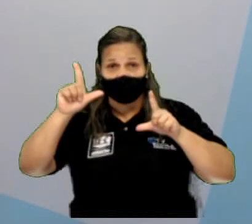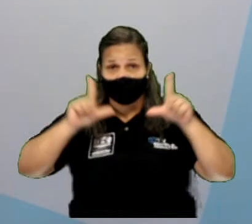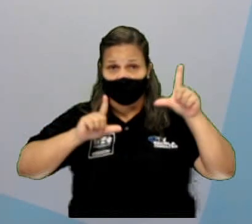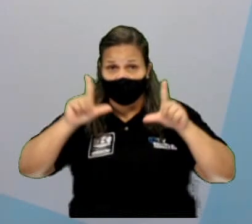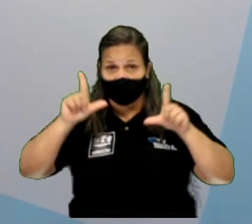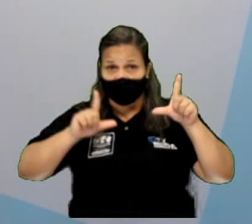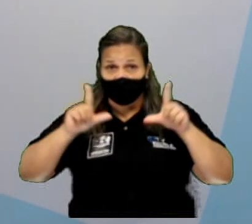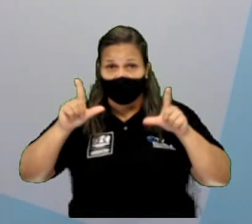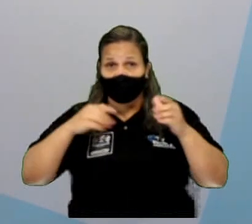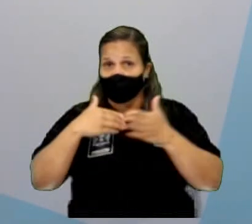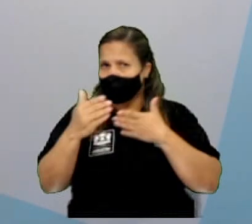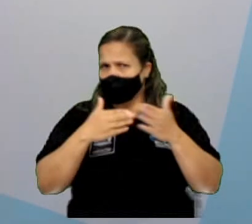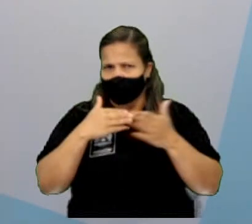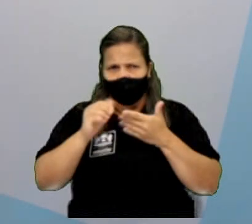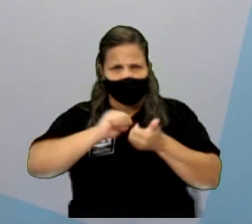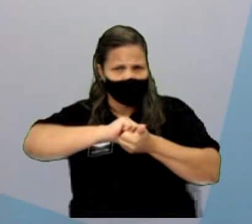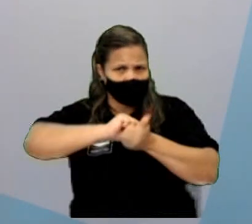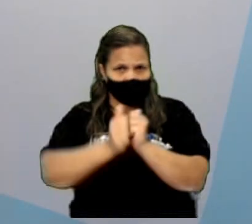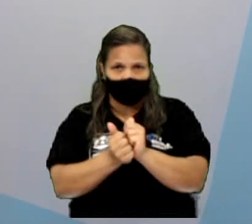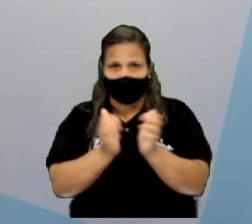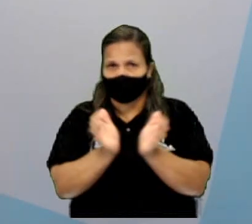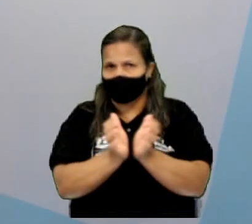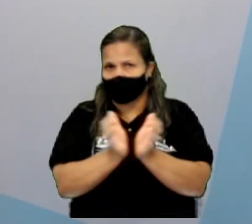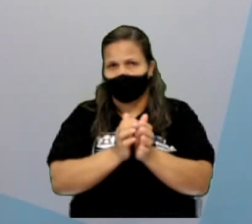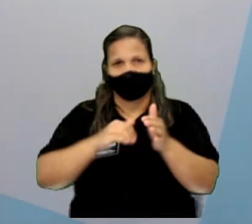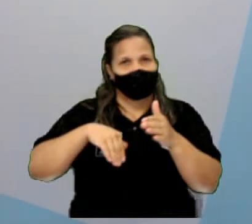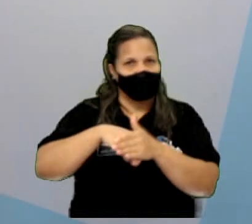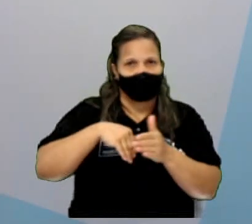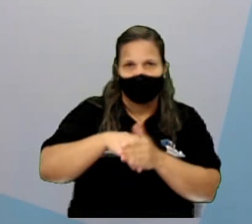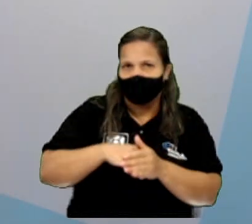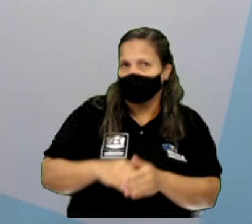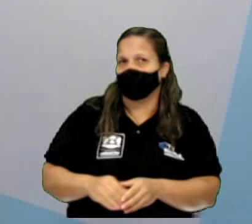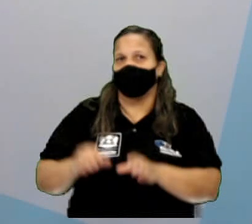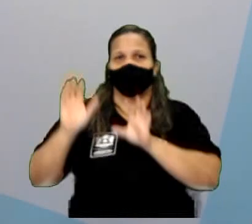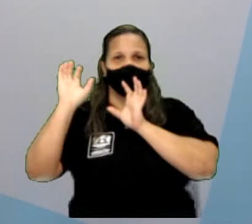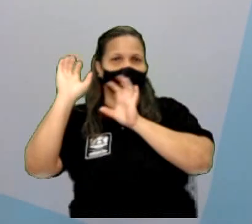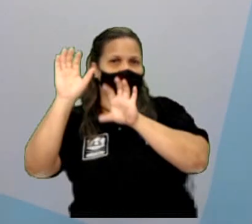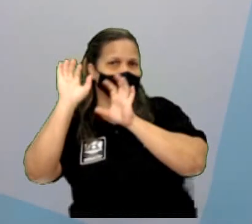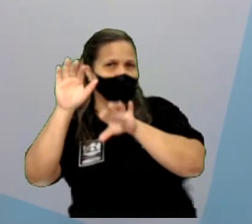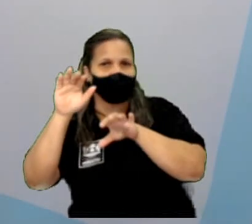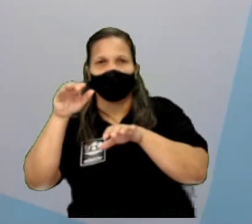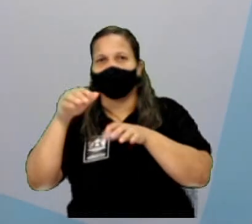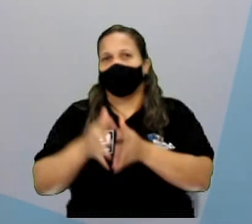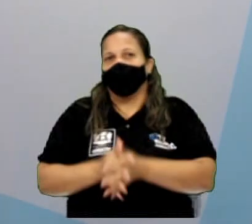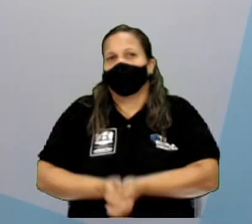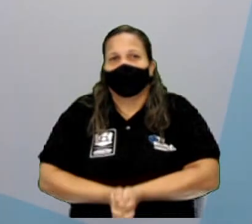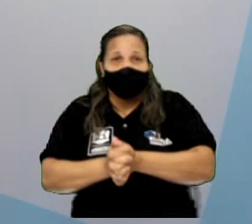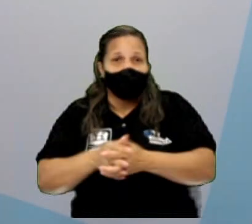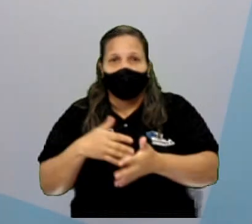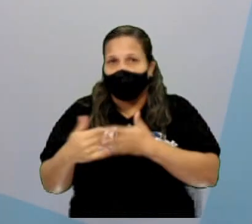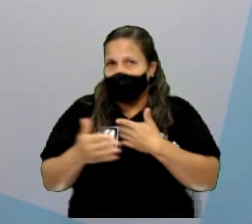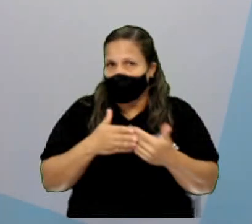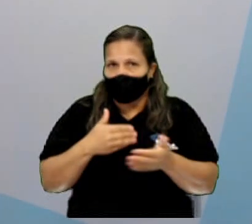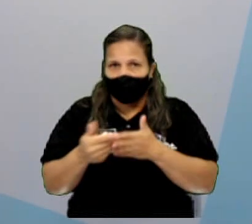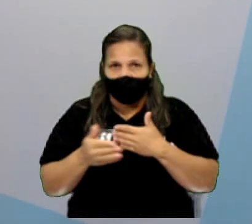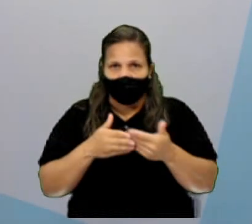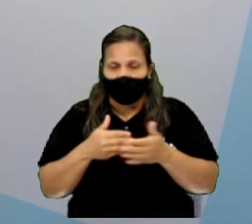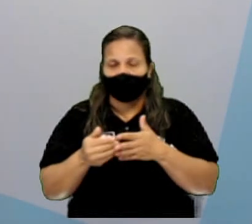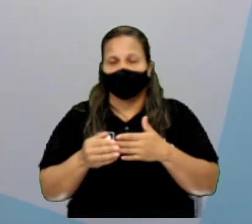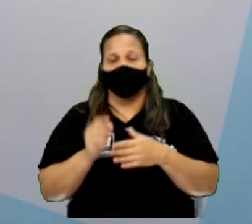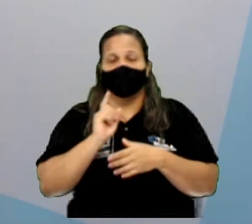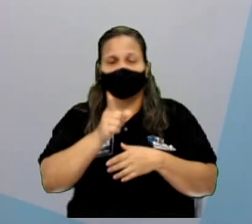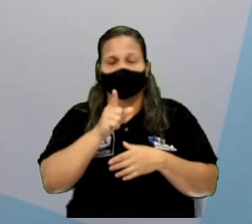de algum esporte coletivo, futebol, vôlei, basquete, qualquer um, e preencher a seguinte tabela. Vocês